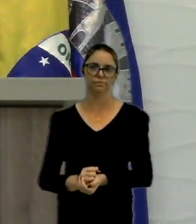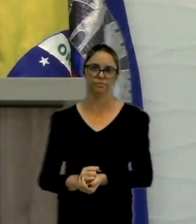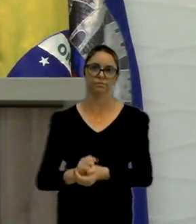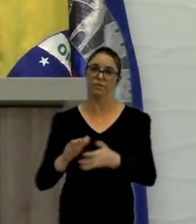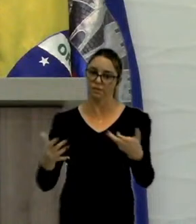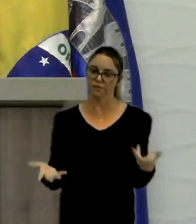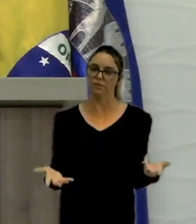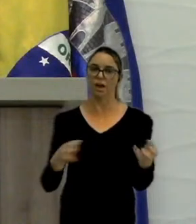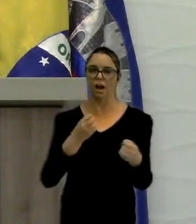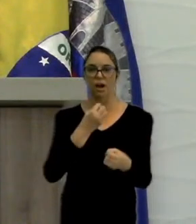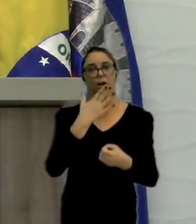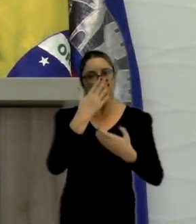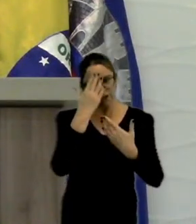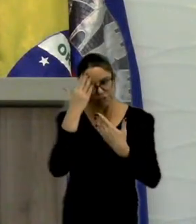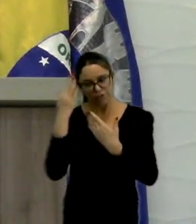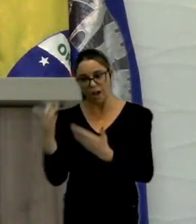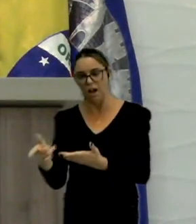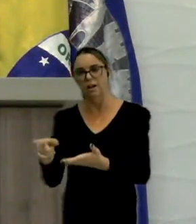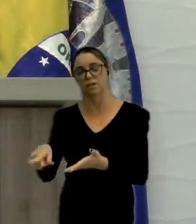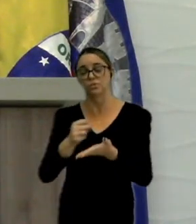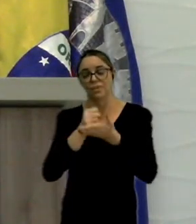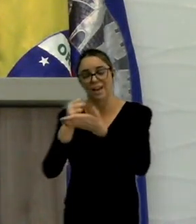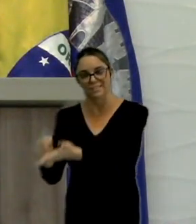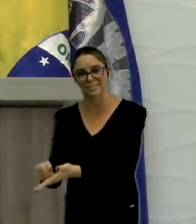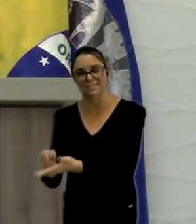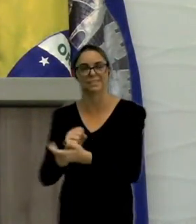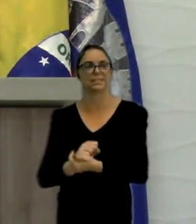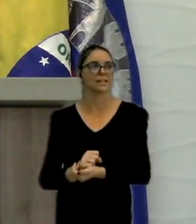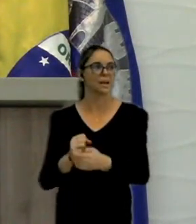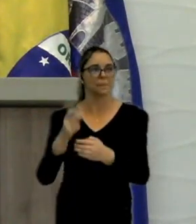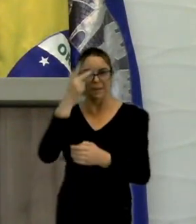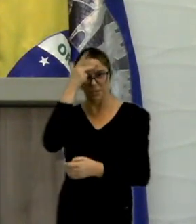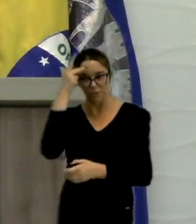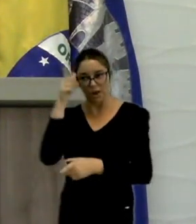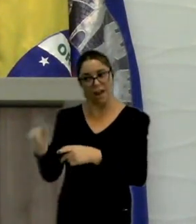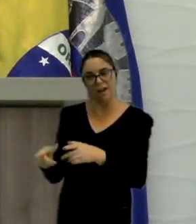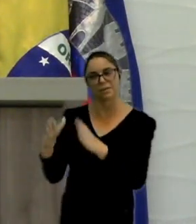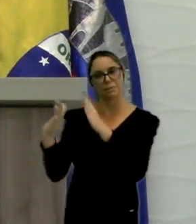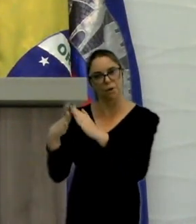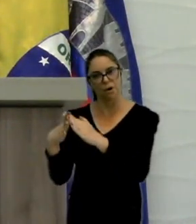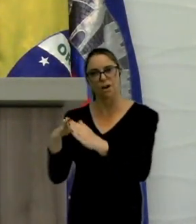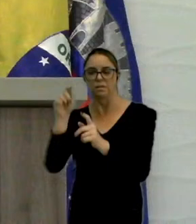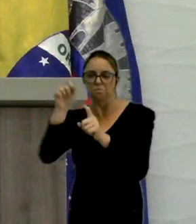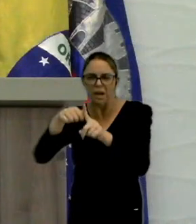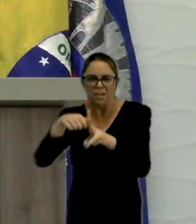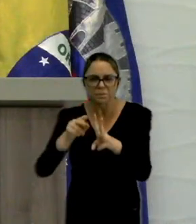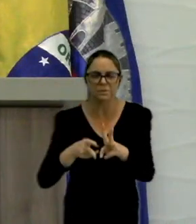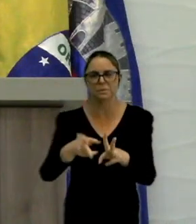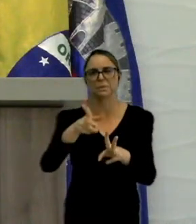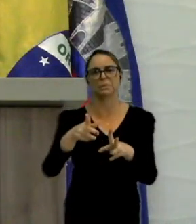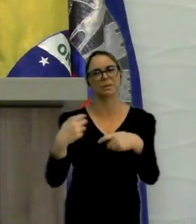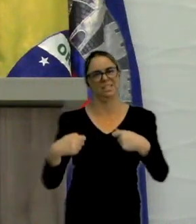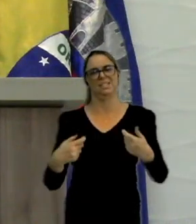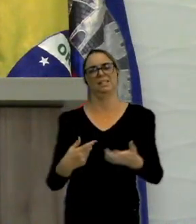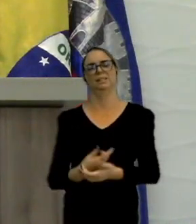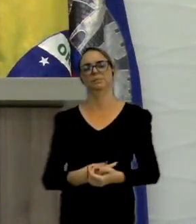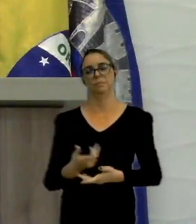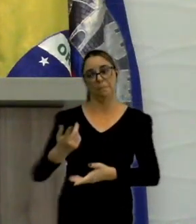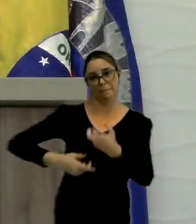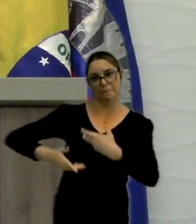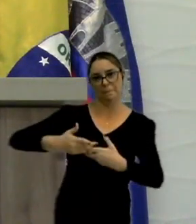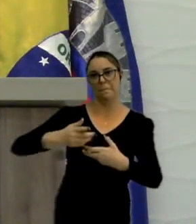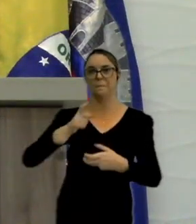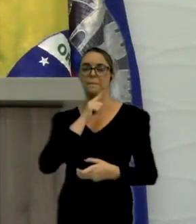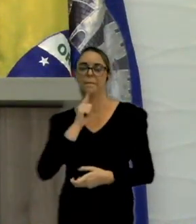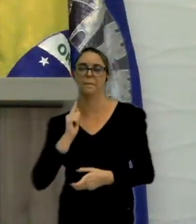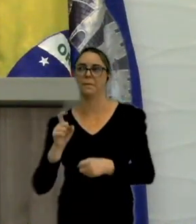vai favorecer aquelas pessoas ali que moram e precisa tanto de um atendimento mensal. Tem um outro requerimento, por favor, já